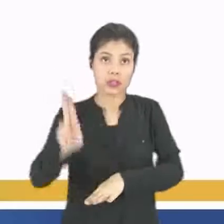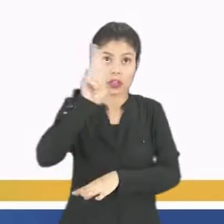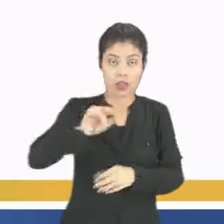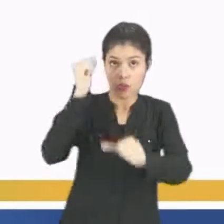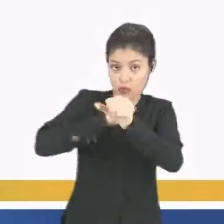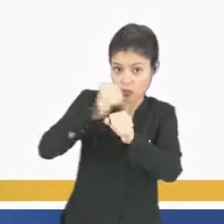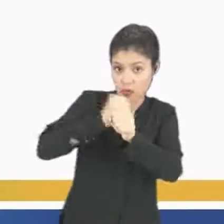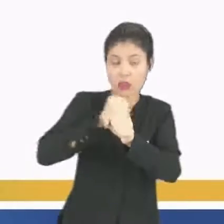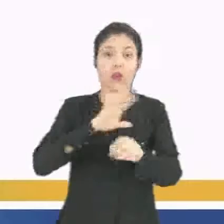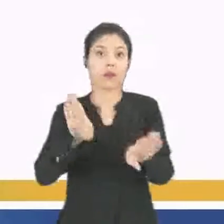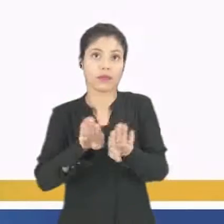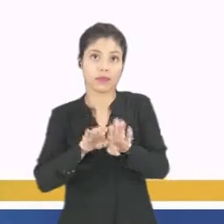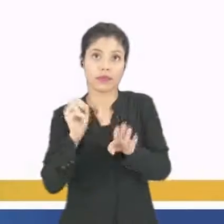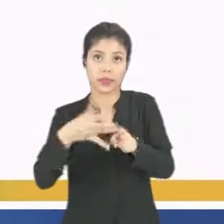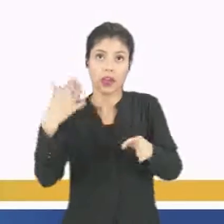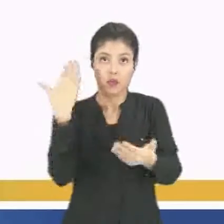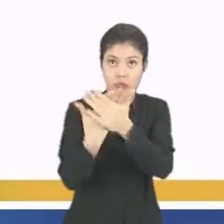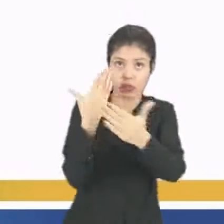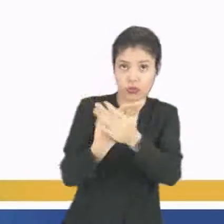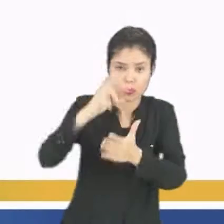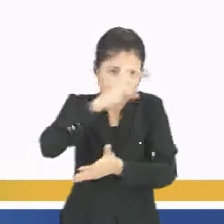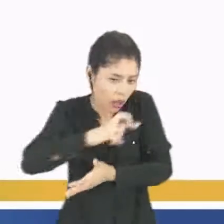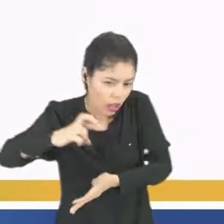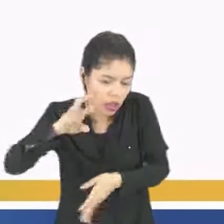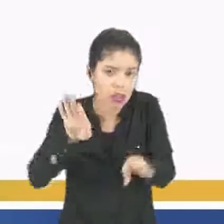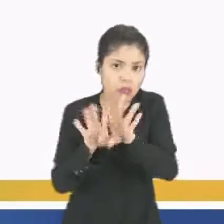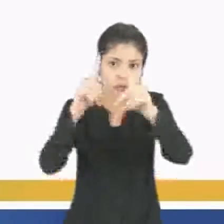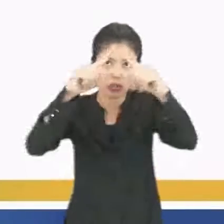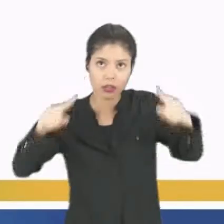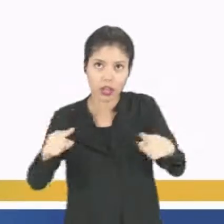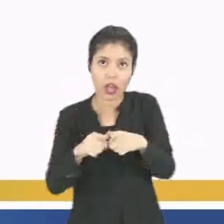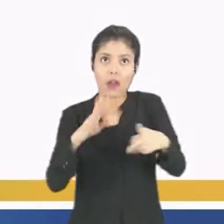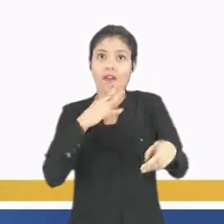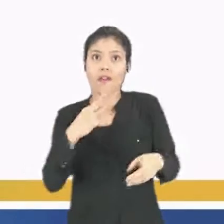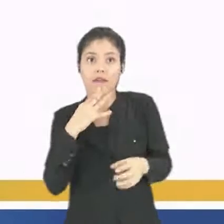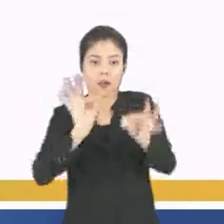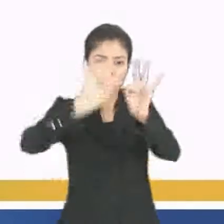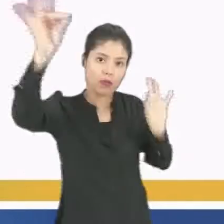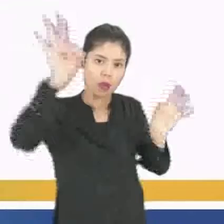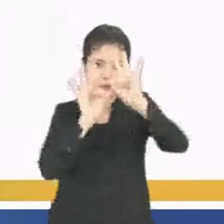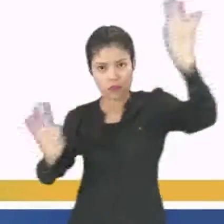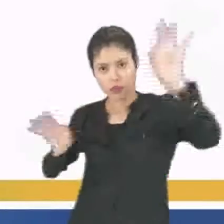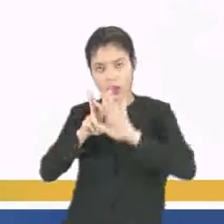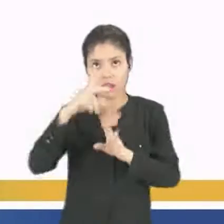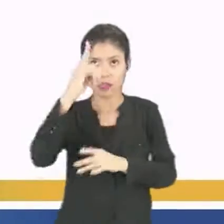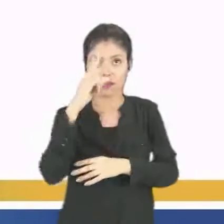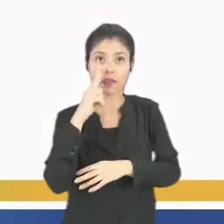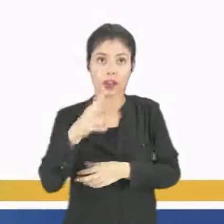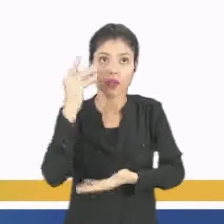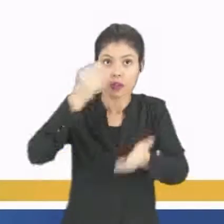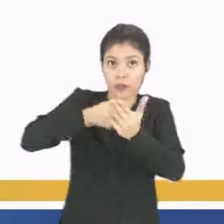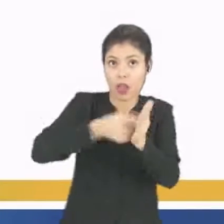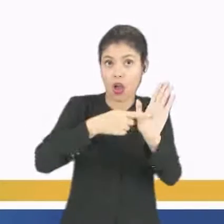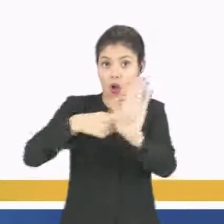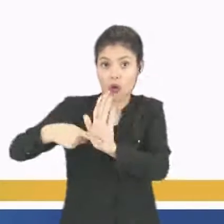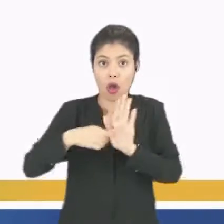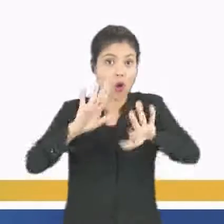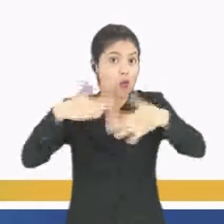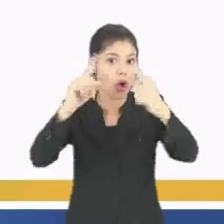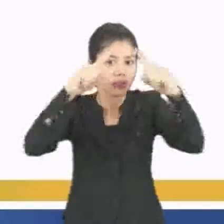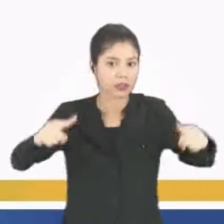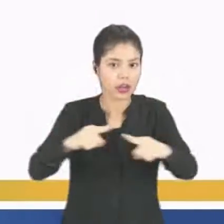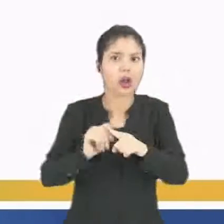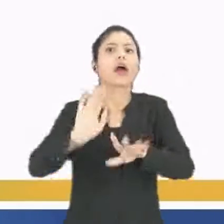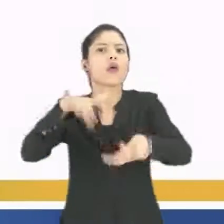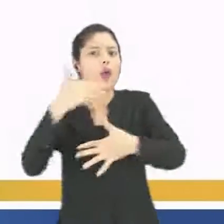na construção civil. No estudo dos triângulos, quando conhecemos as coordenadas dos seus vértices, conseguimos determinar qual é o tipo de triângulo